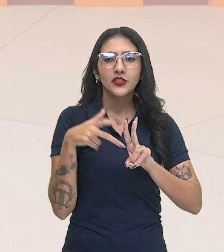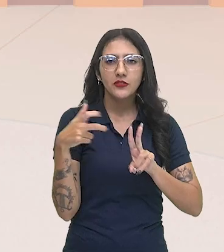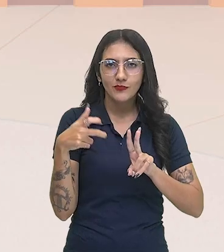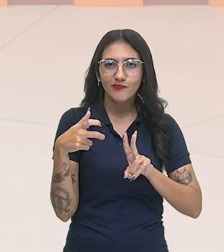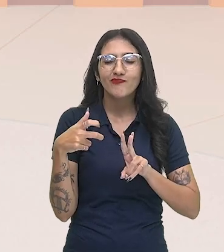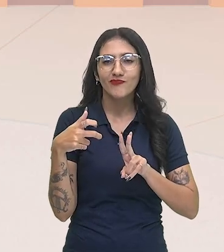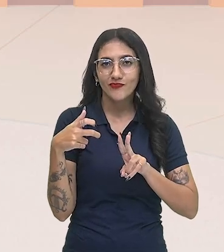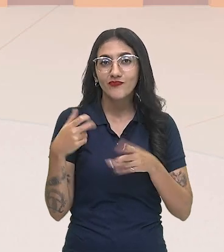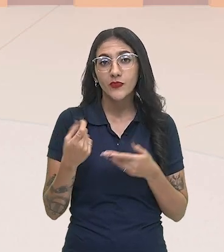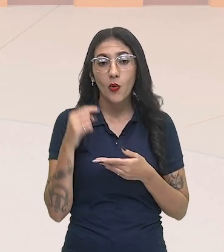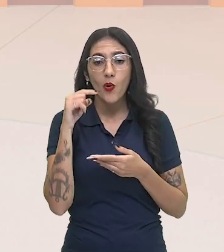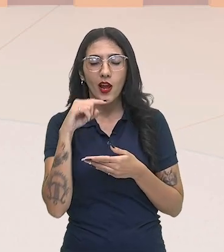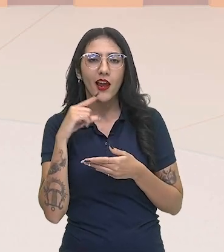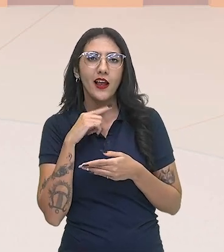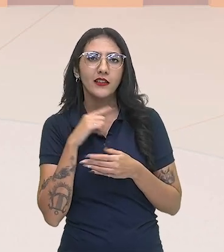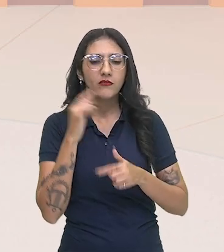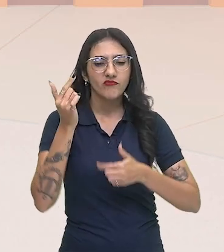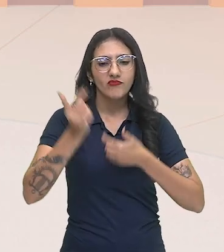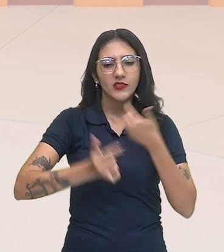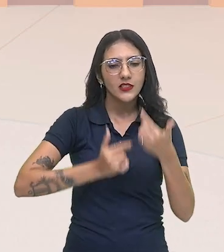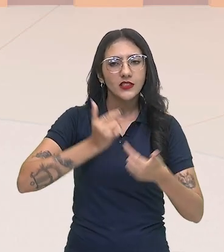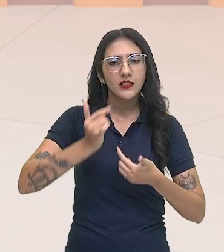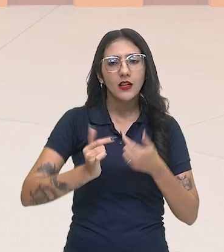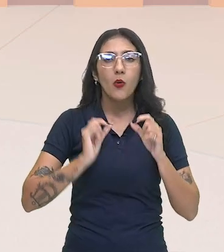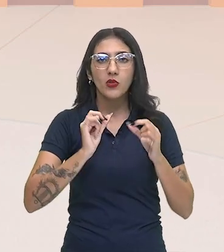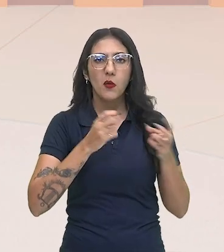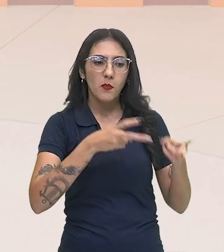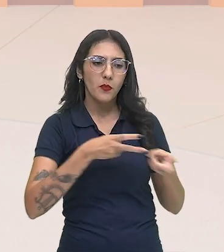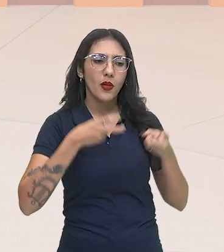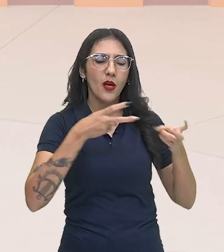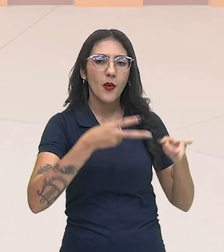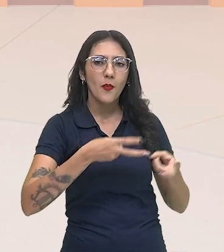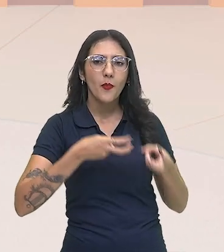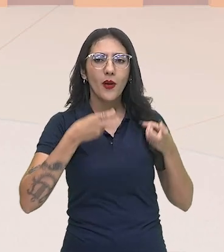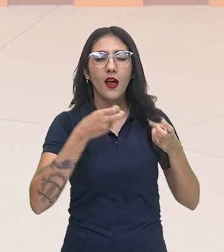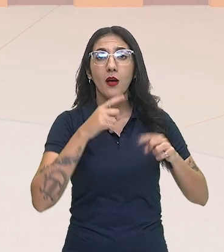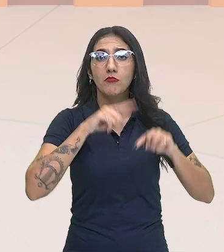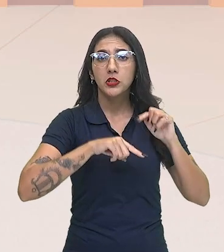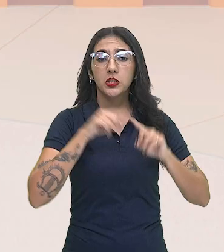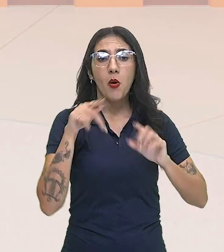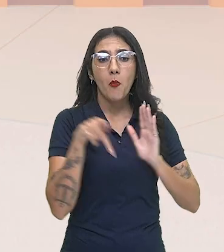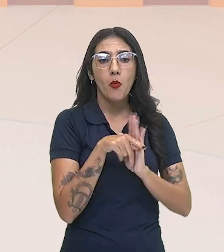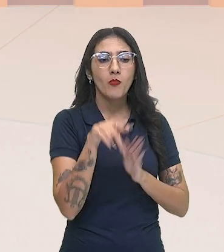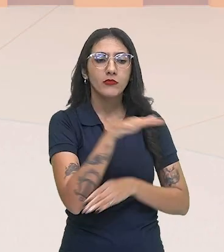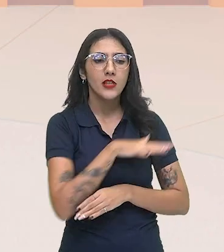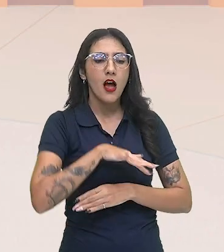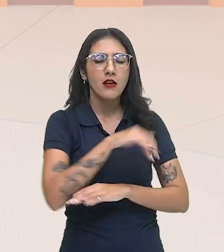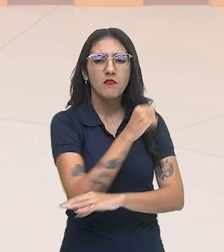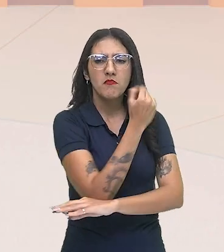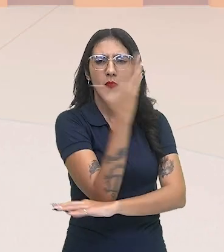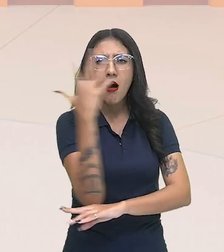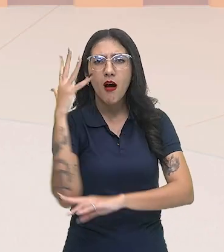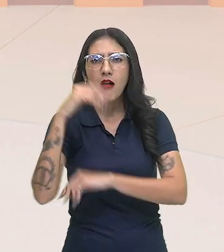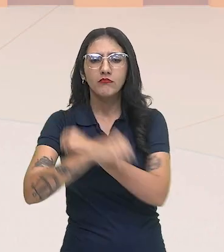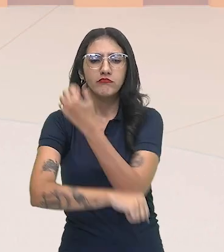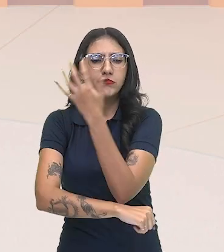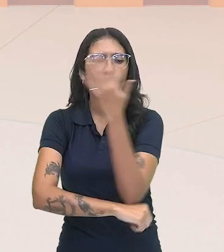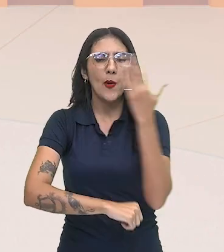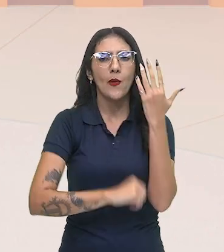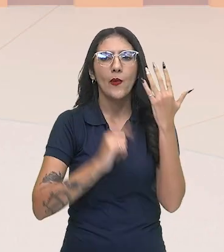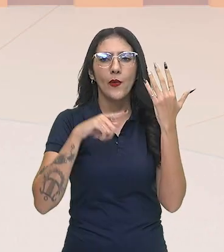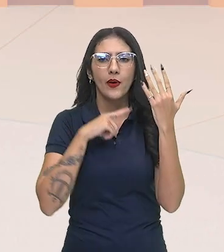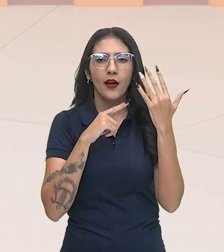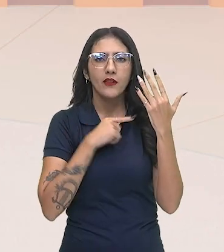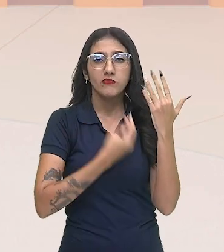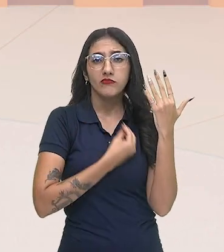dedicavam às atividades de extração de produtos da floresta. Eles viviam da floresta à